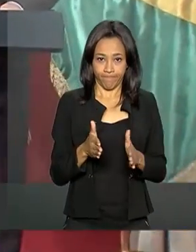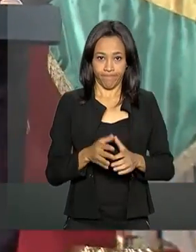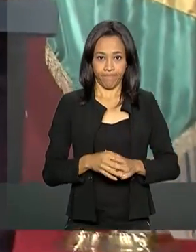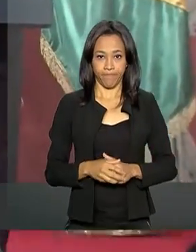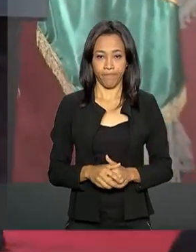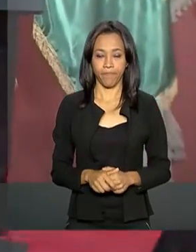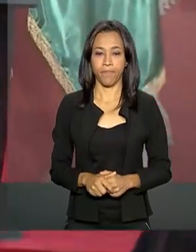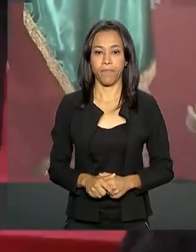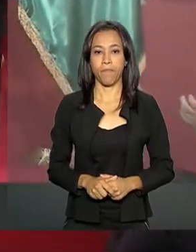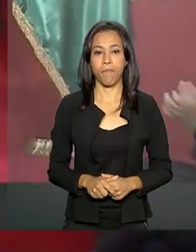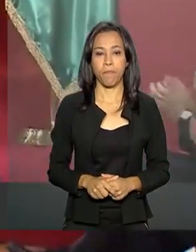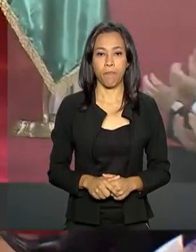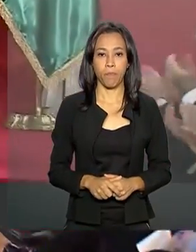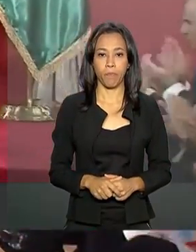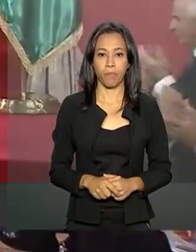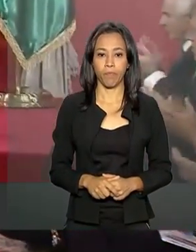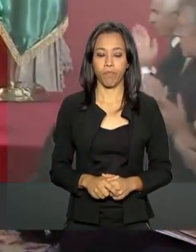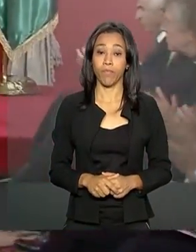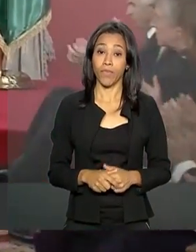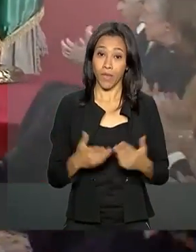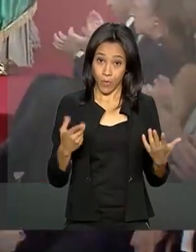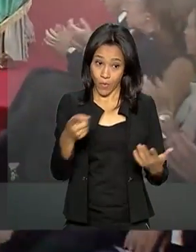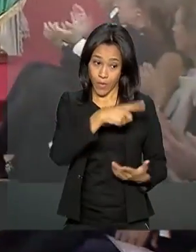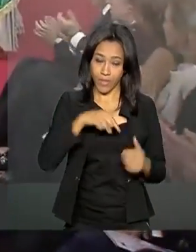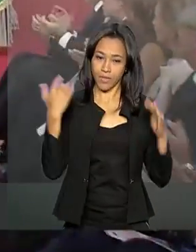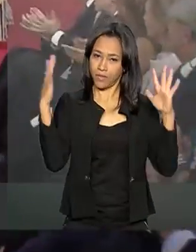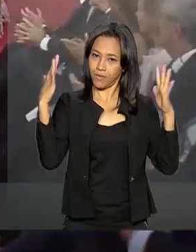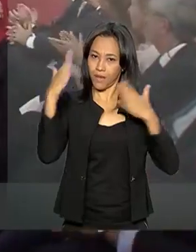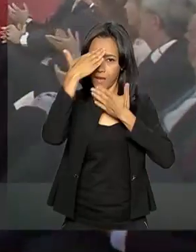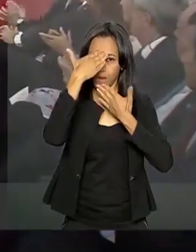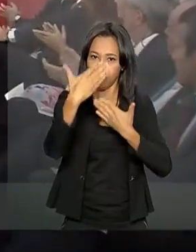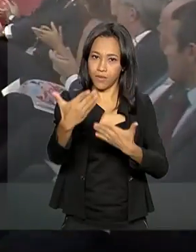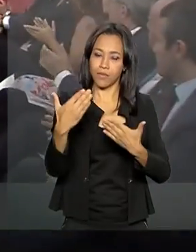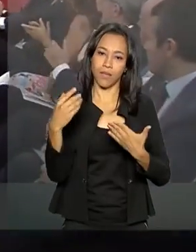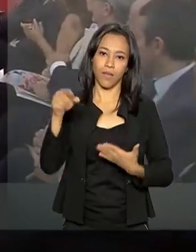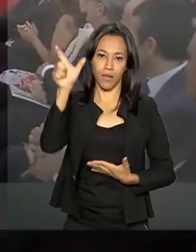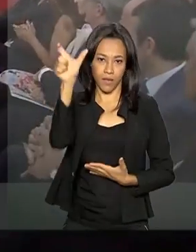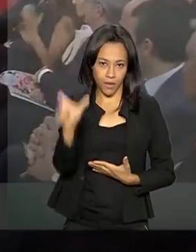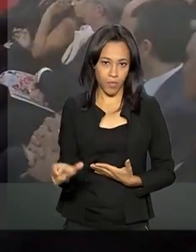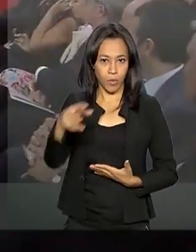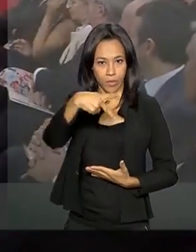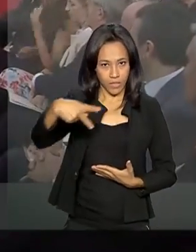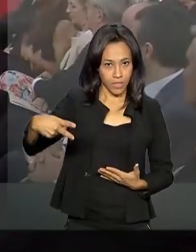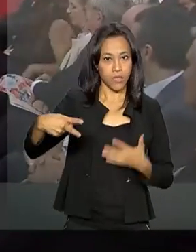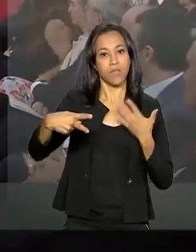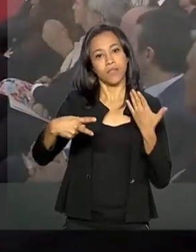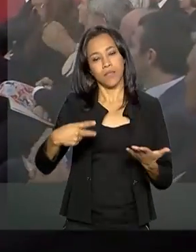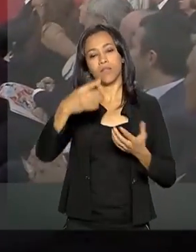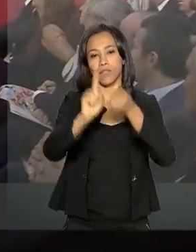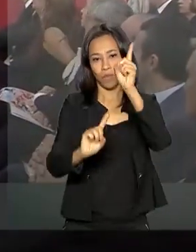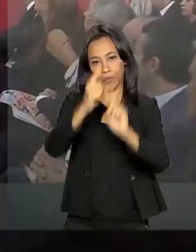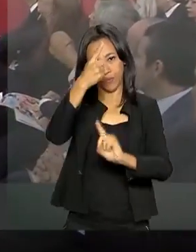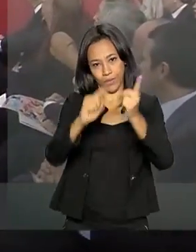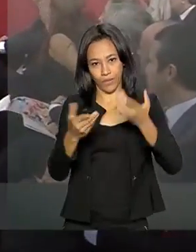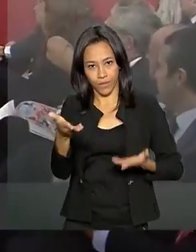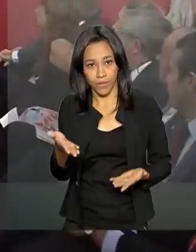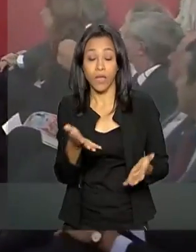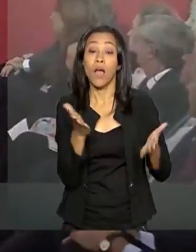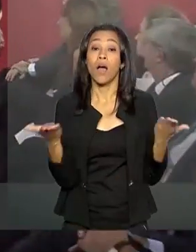Bolsonaro. Com esses aplausos, agradecemos as palavras do senhor presidente da República do Chile, Sebastián